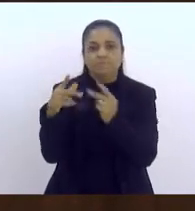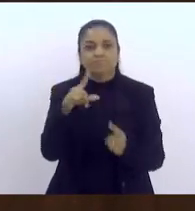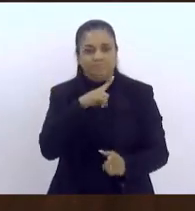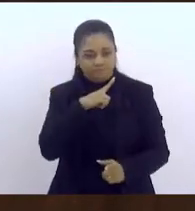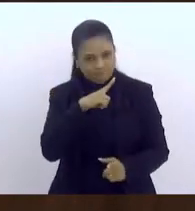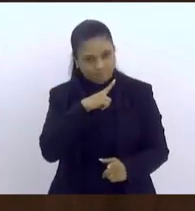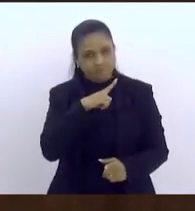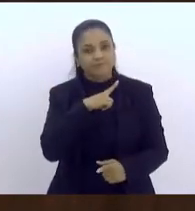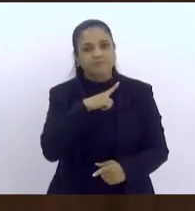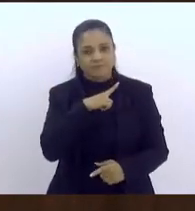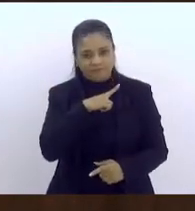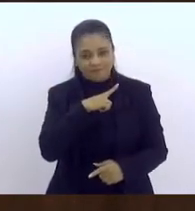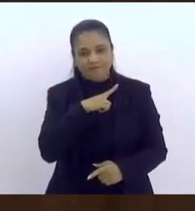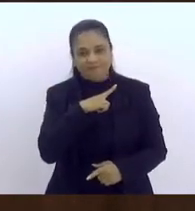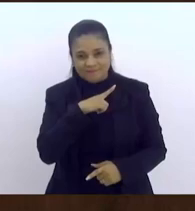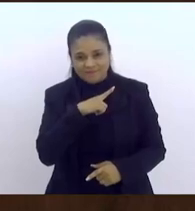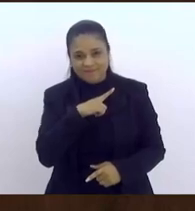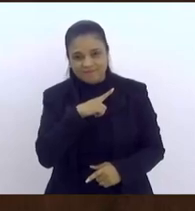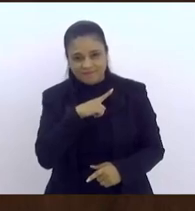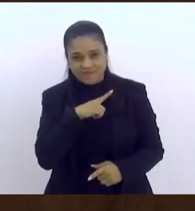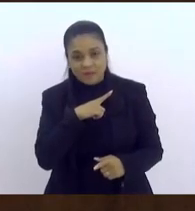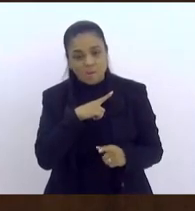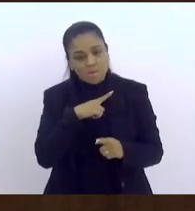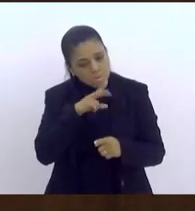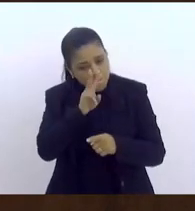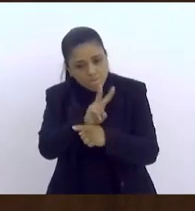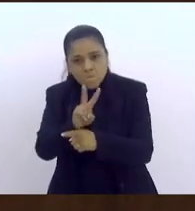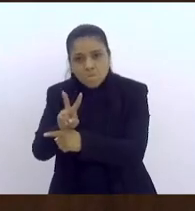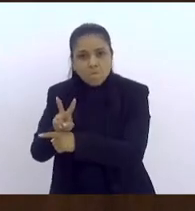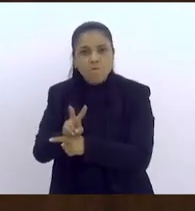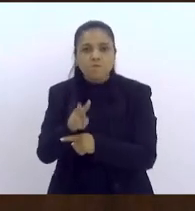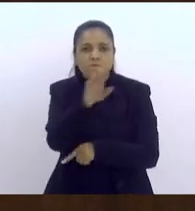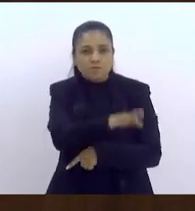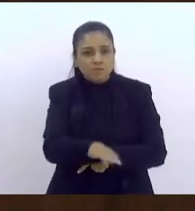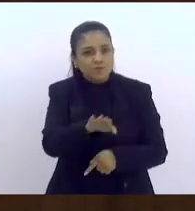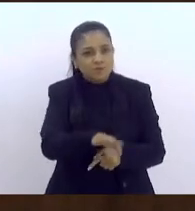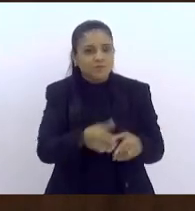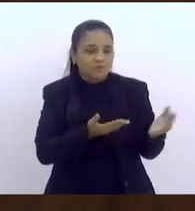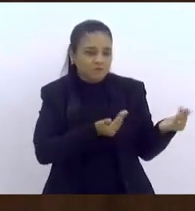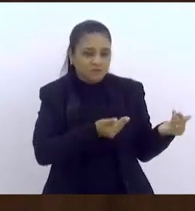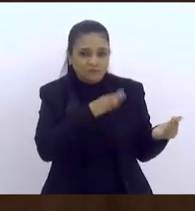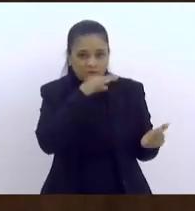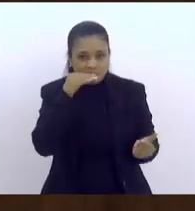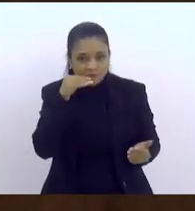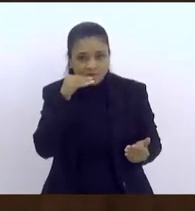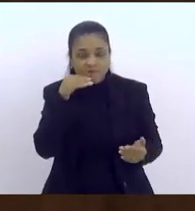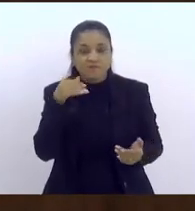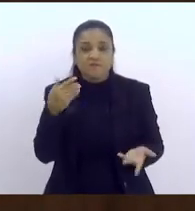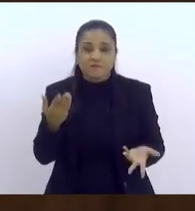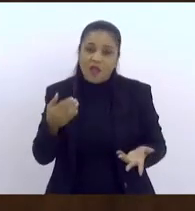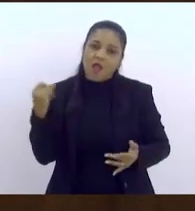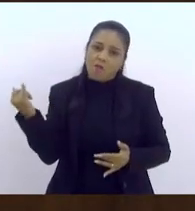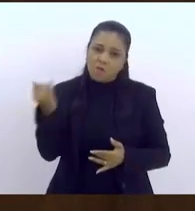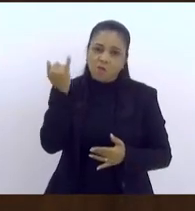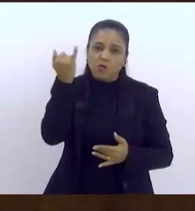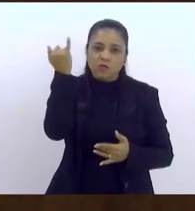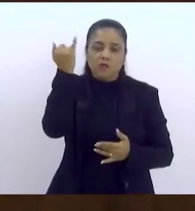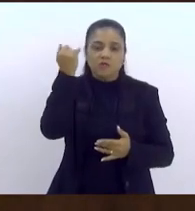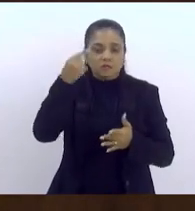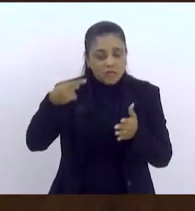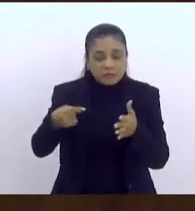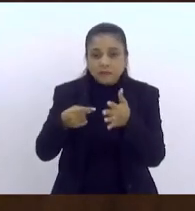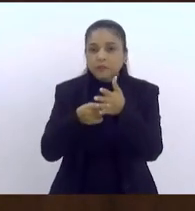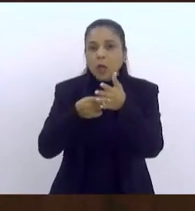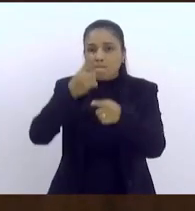a sociedade tem que proteger as crianças e os adolescentes. Daí a importância da notificação